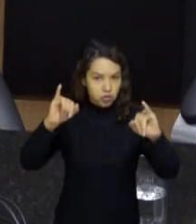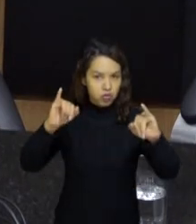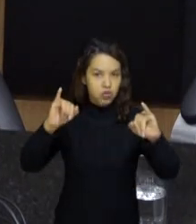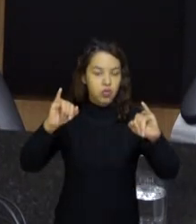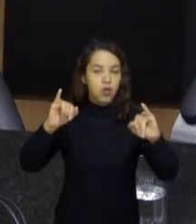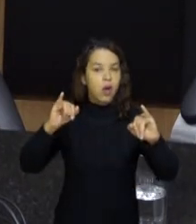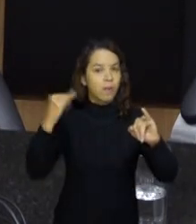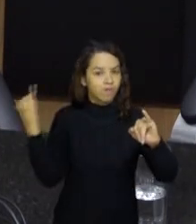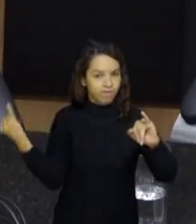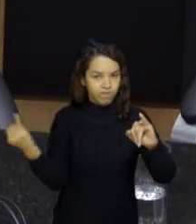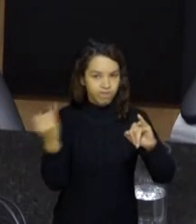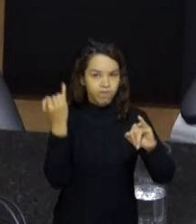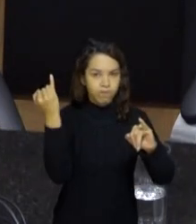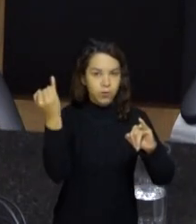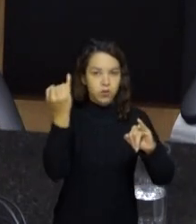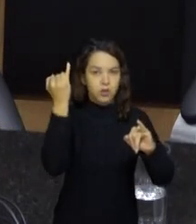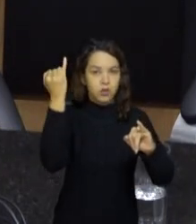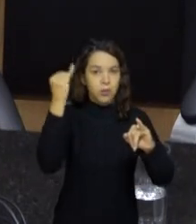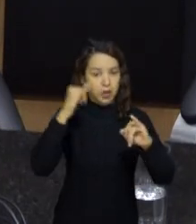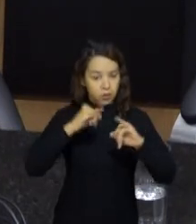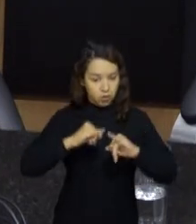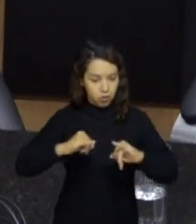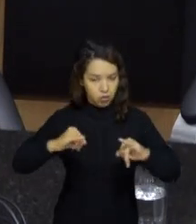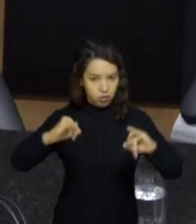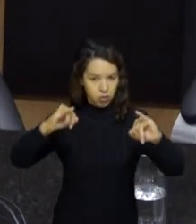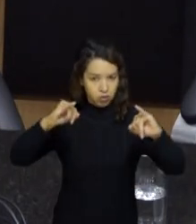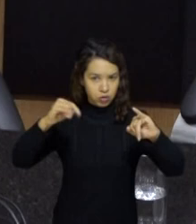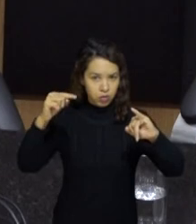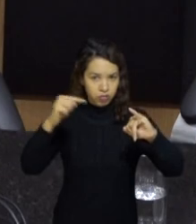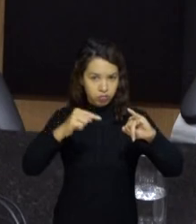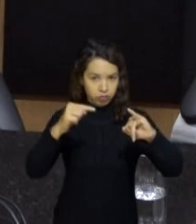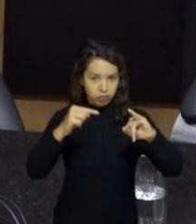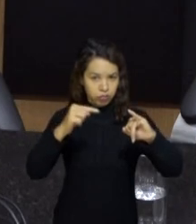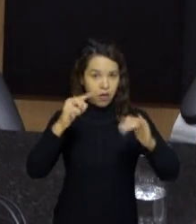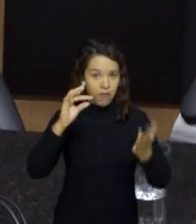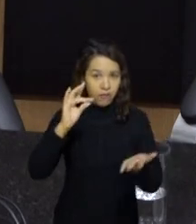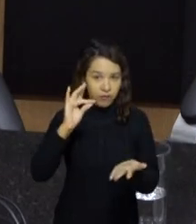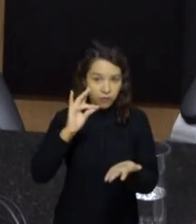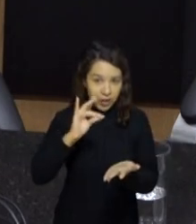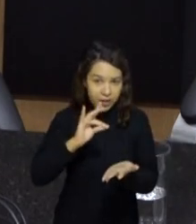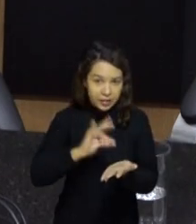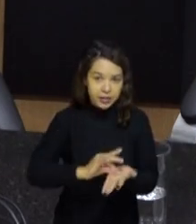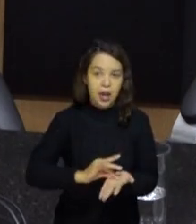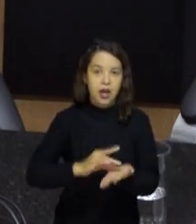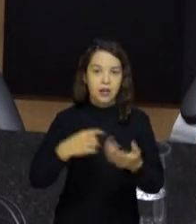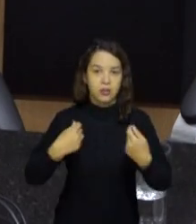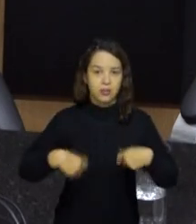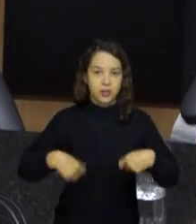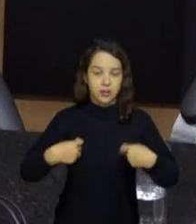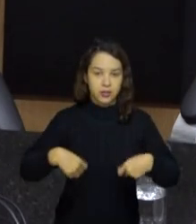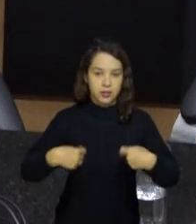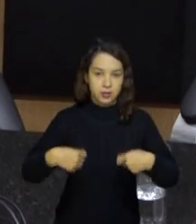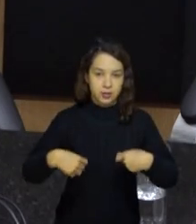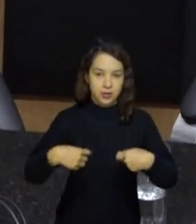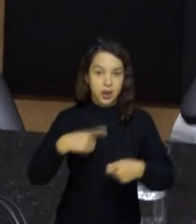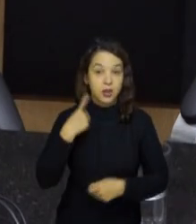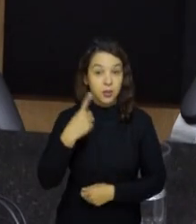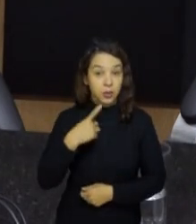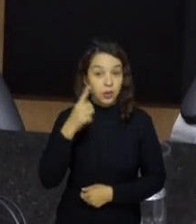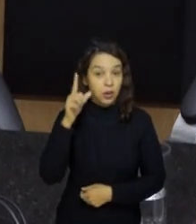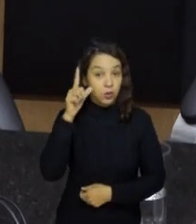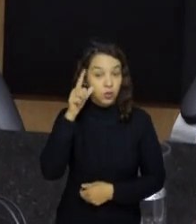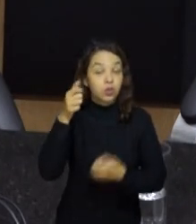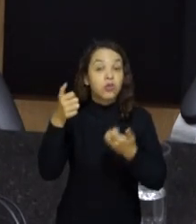mas a notícia verdadeira, como falou a nossa deputada Luciane Carminati, a